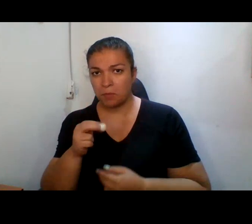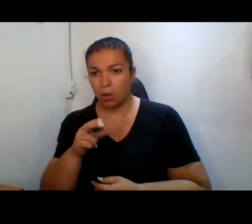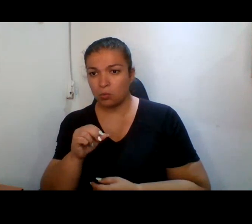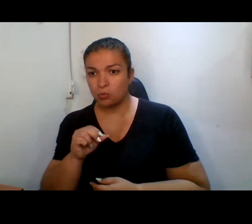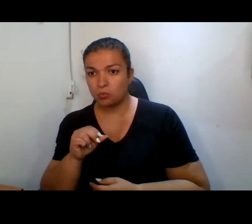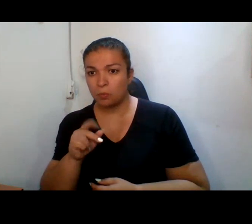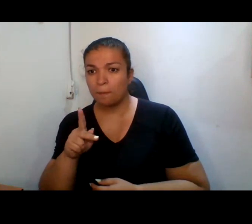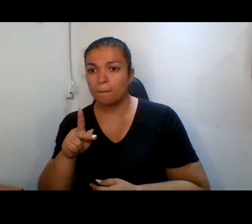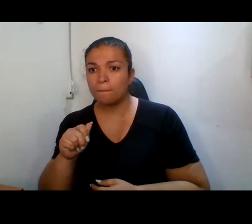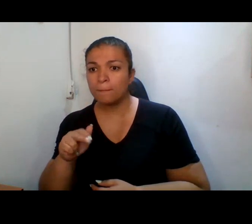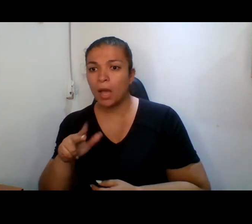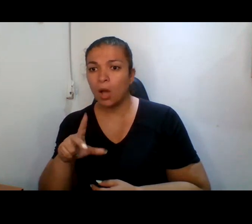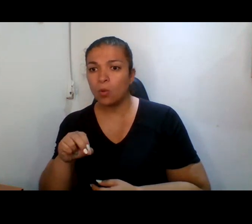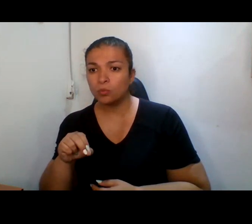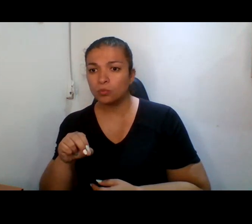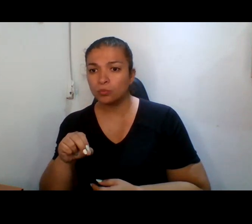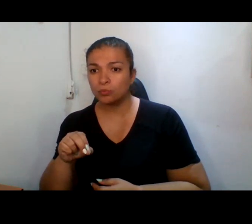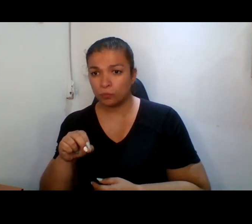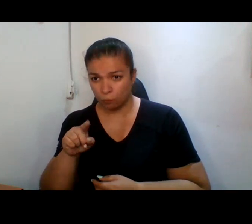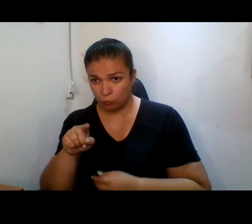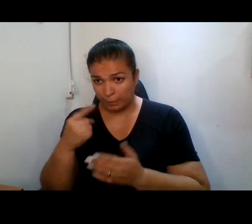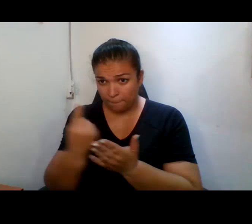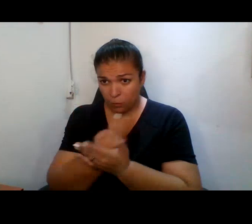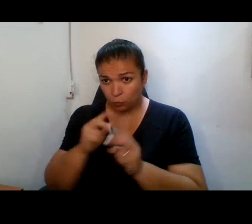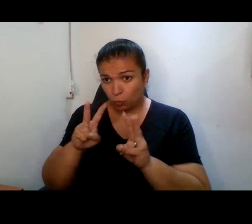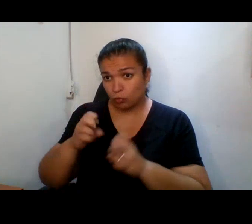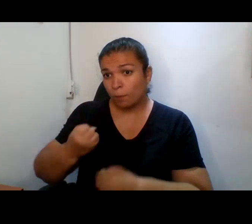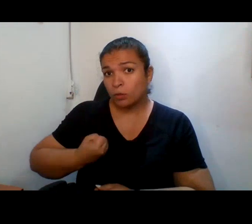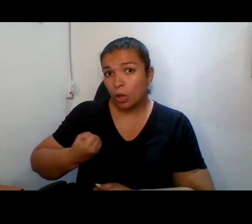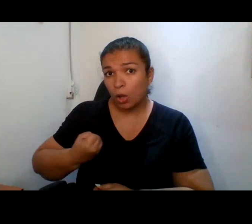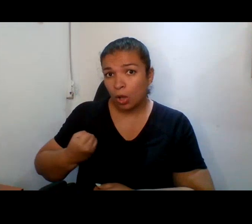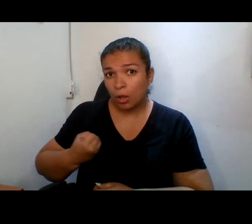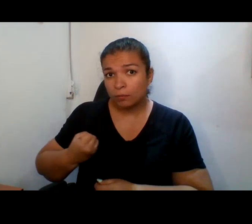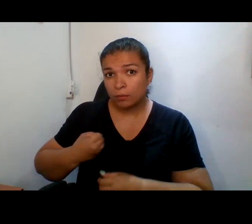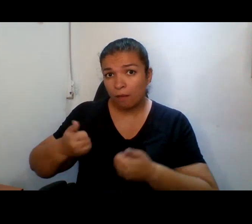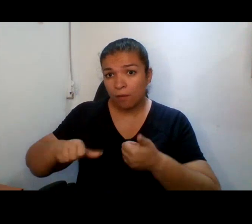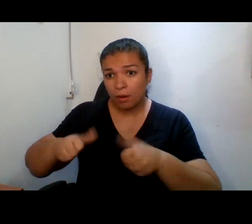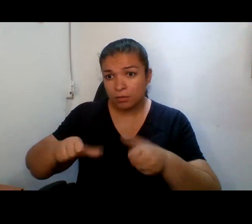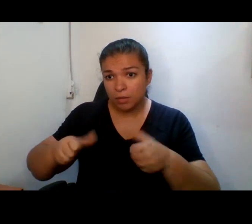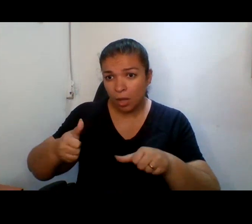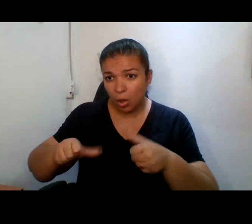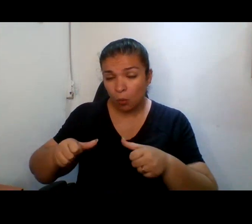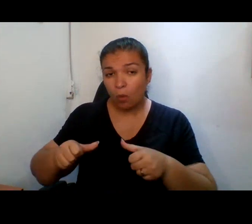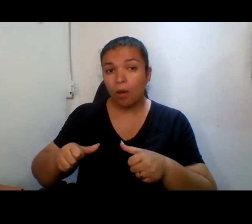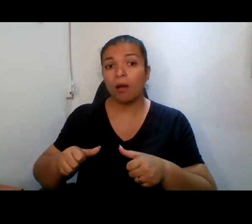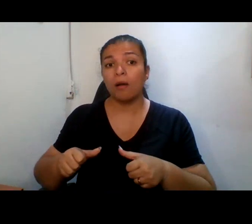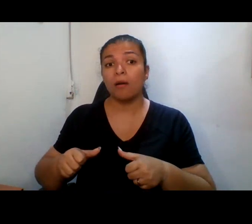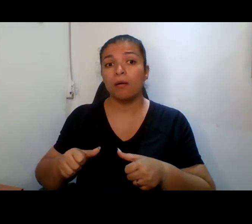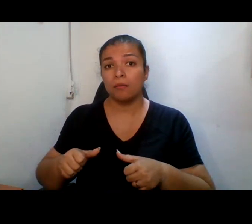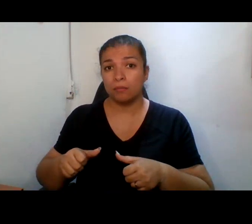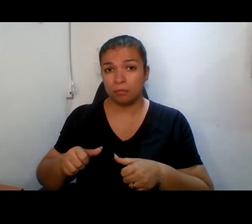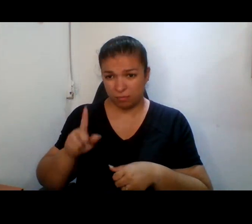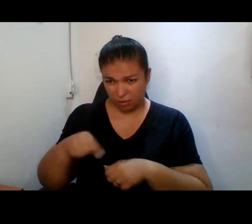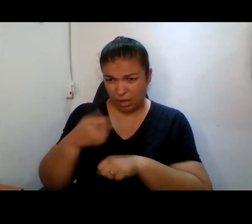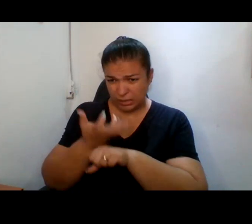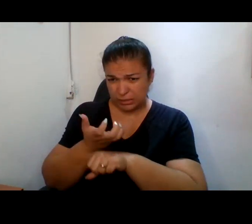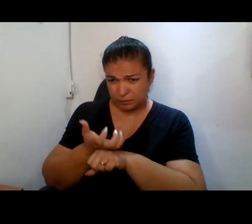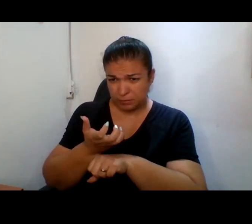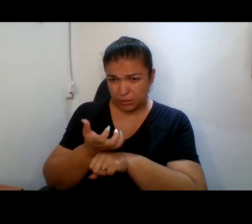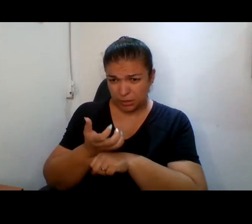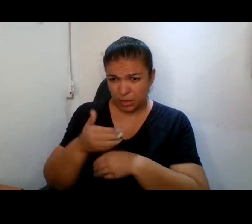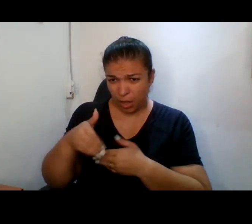Paulo, eu vi que você está perguntando sobre as notas avaliativas. São as disciplinas que estão sendo